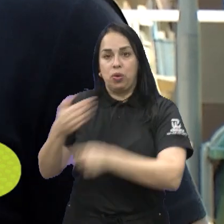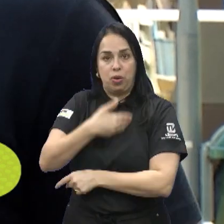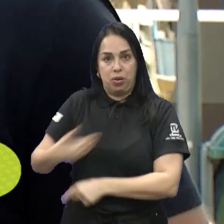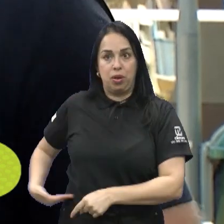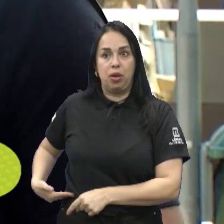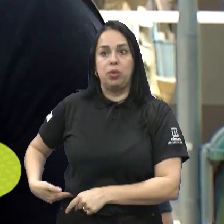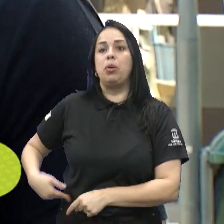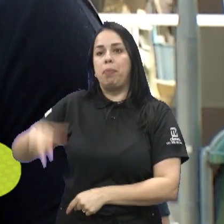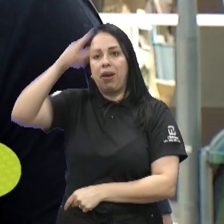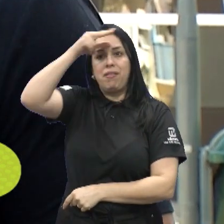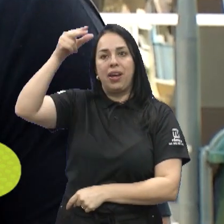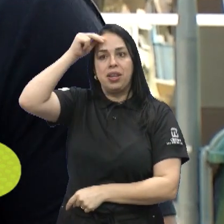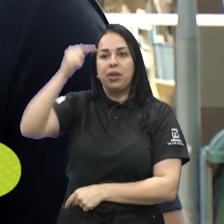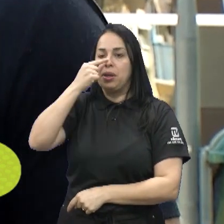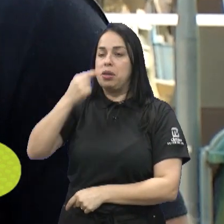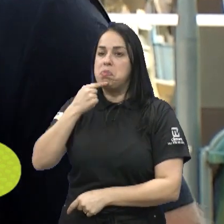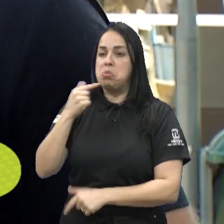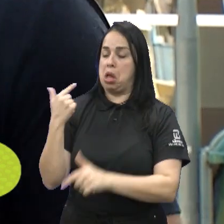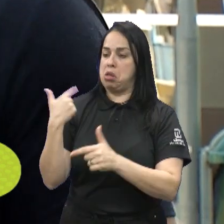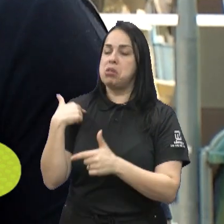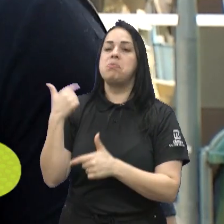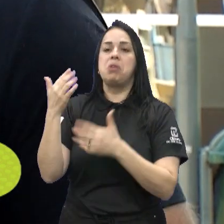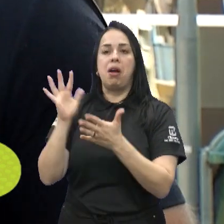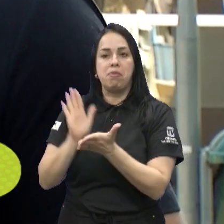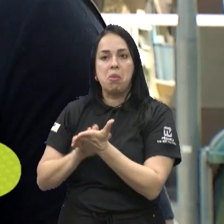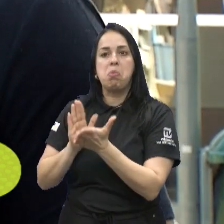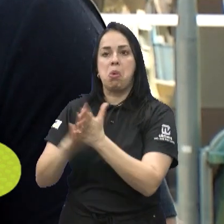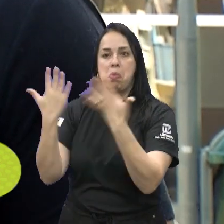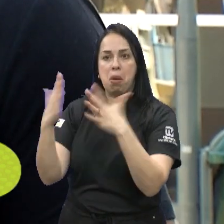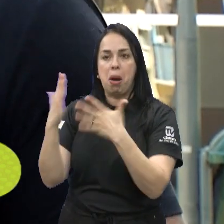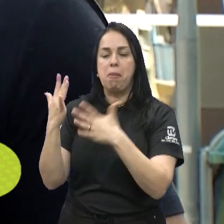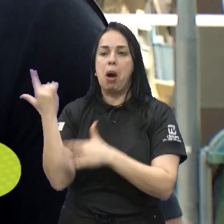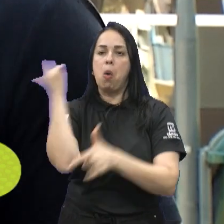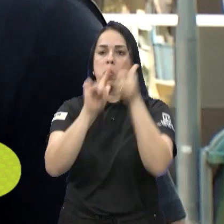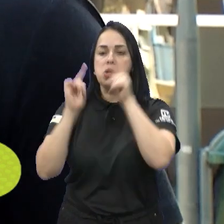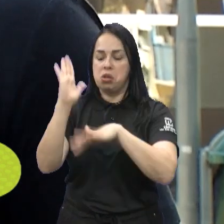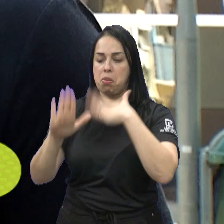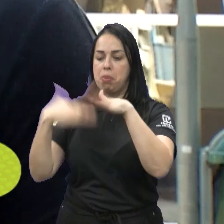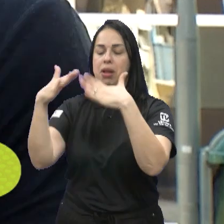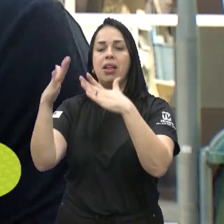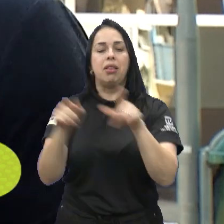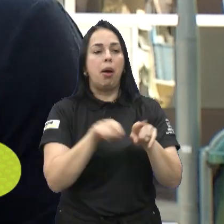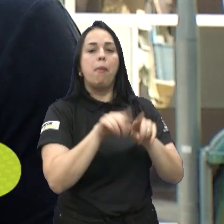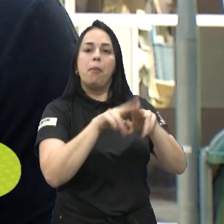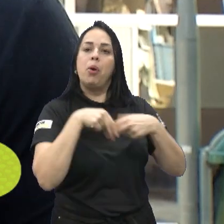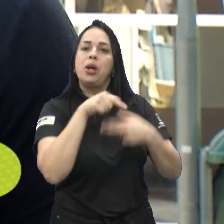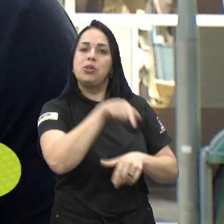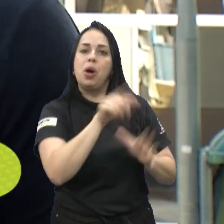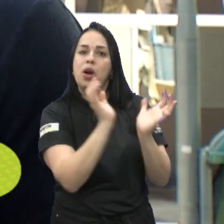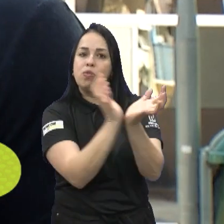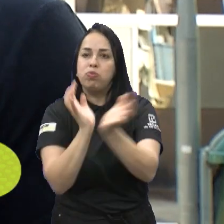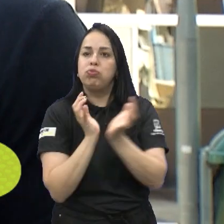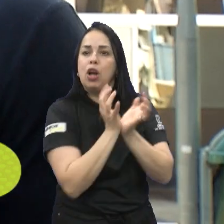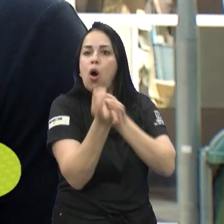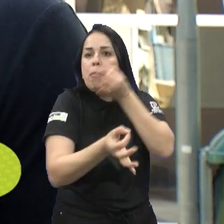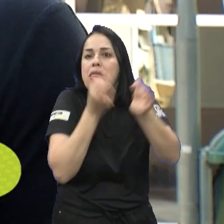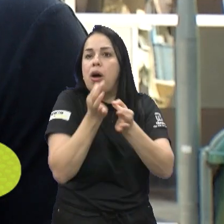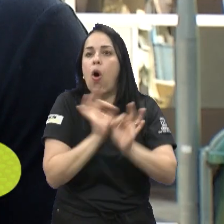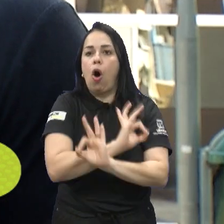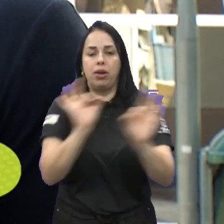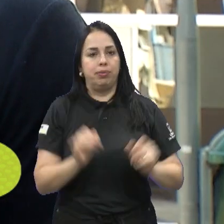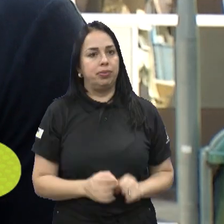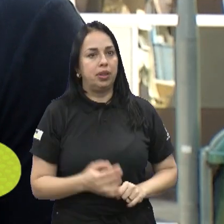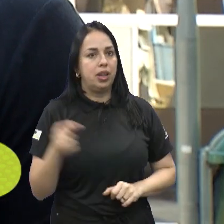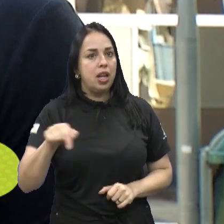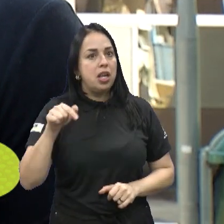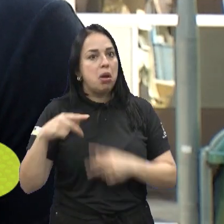Anderson Farias, vem dando certo. Nós estamos aqui para aprimorar, avançar ainda mais, mas o feedback foi muito positivo. E a cidade conquistou 45